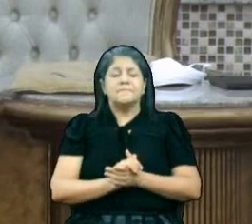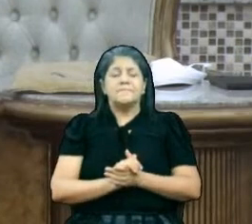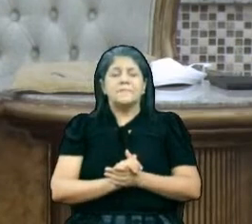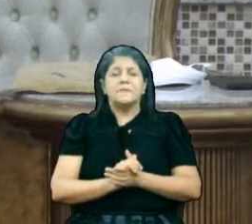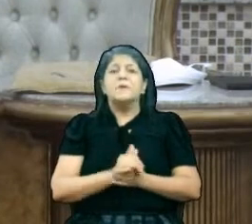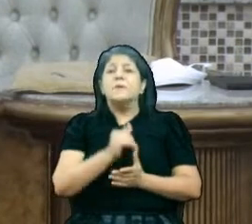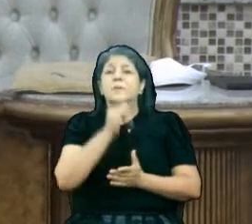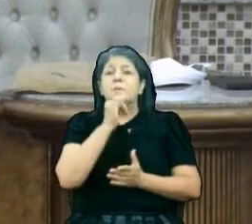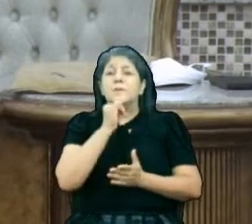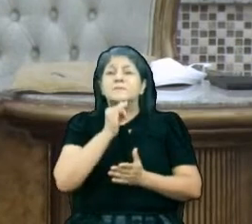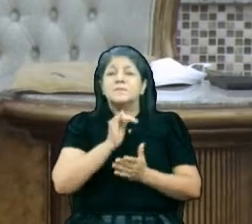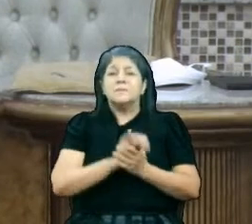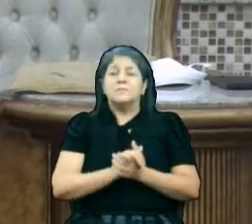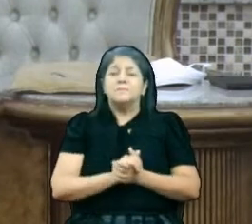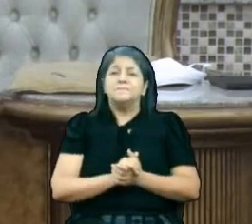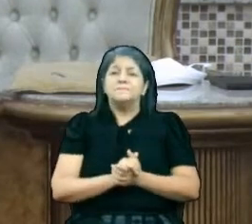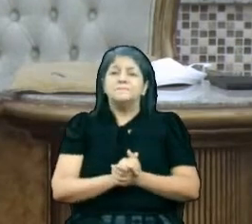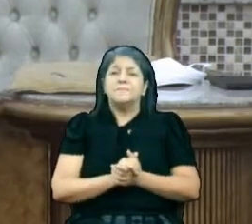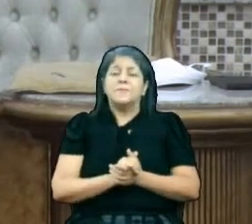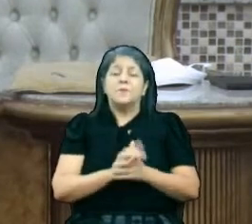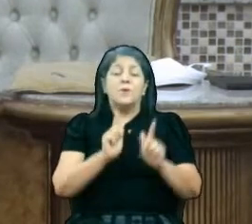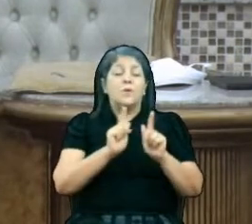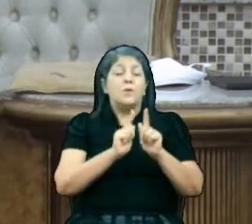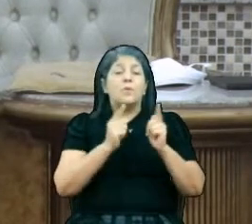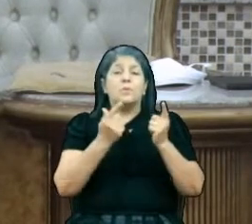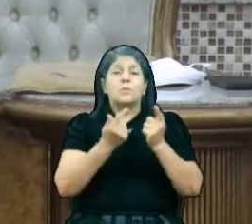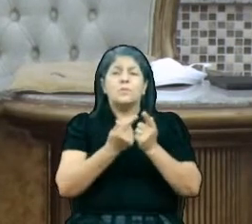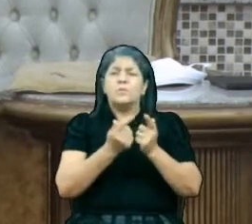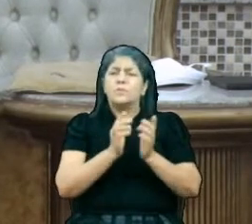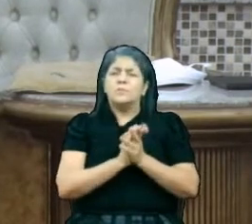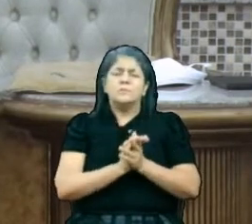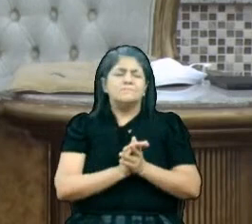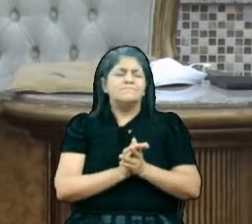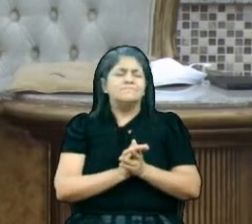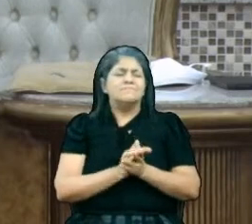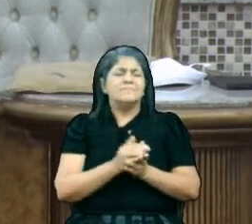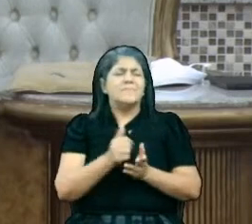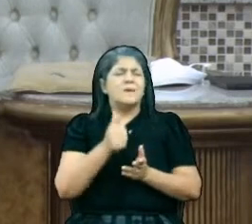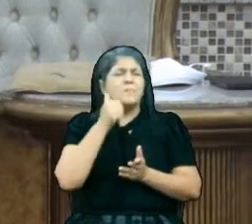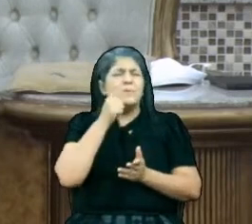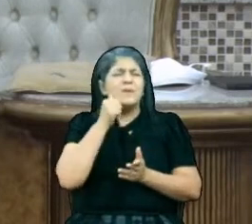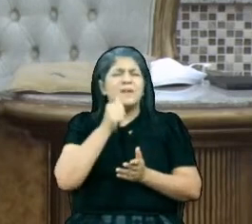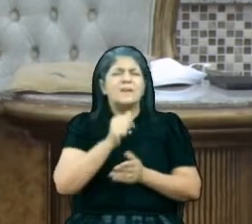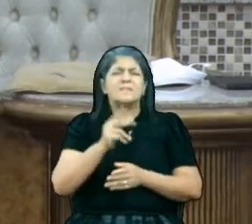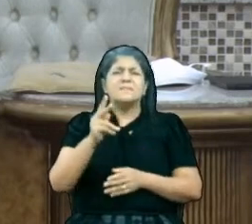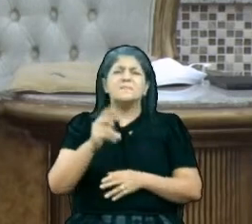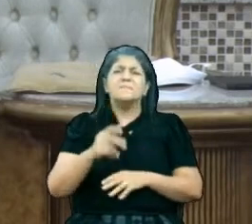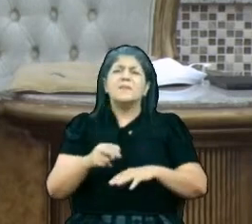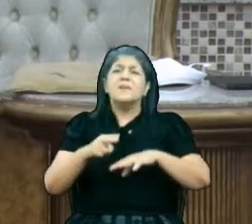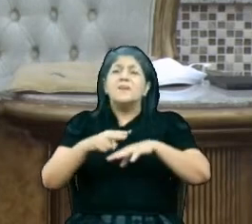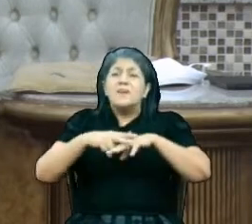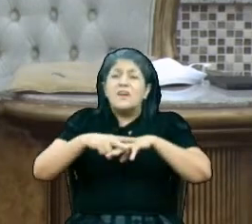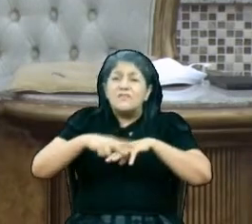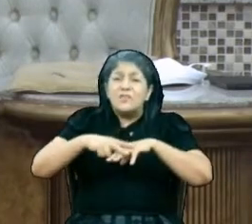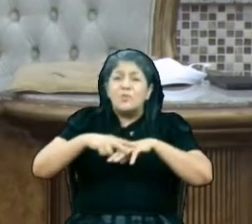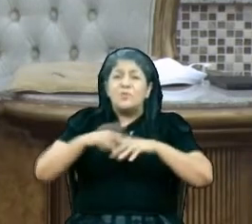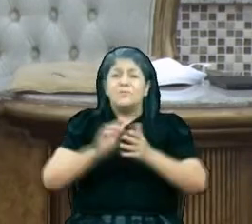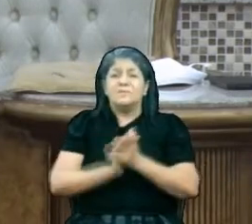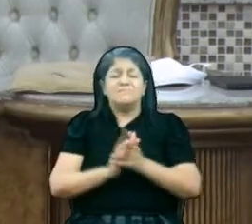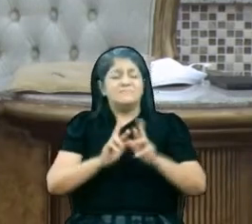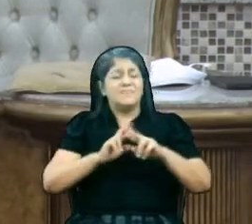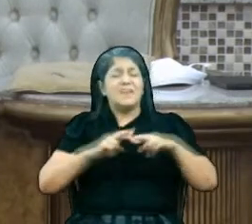elas perderam os maridos na juventude durante essa pandemia perdas irreparáveis as